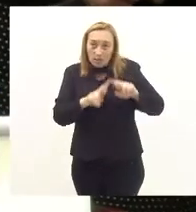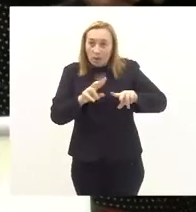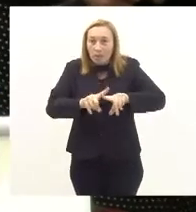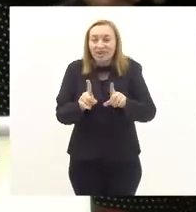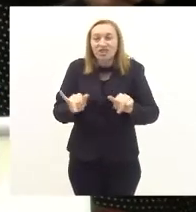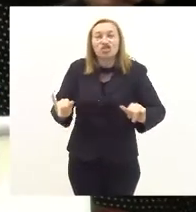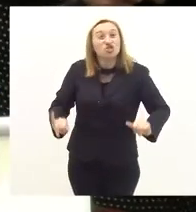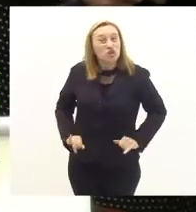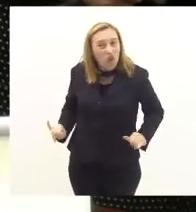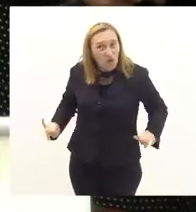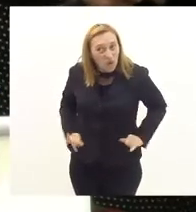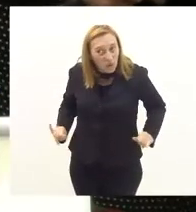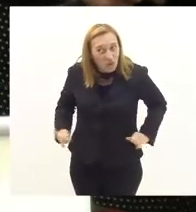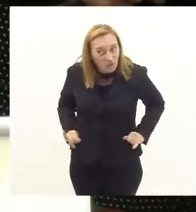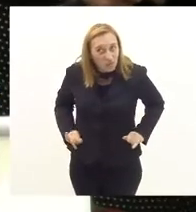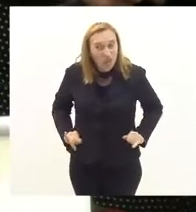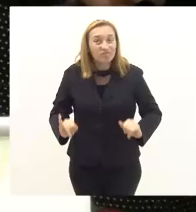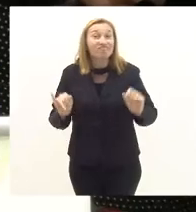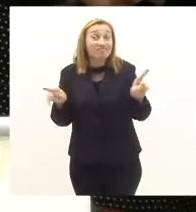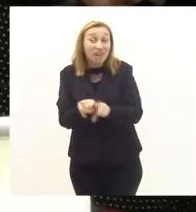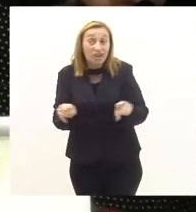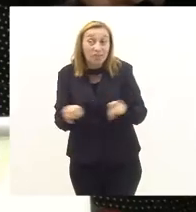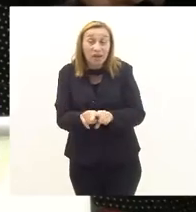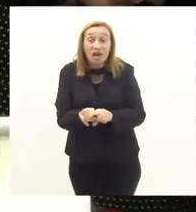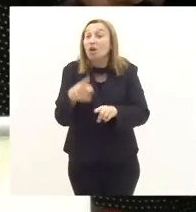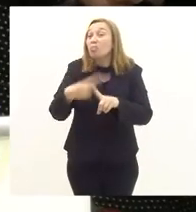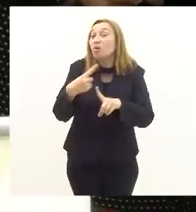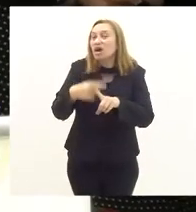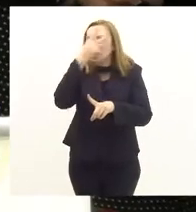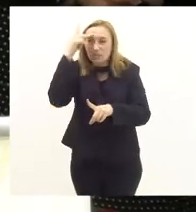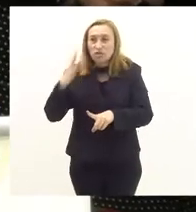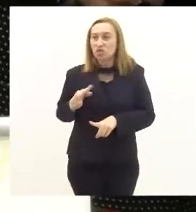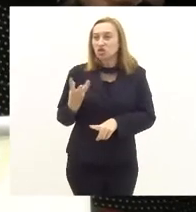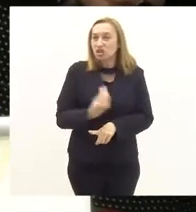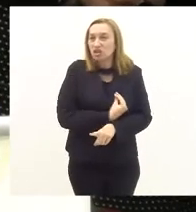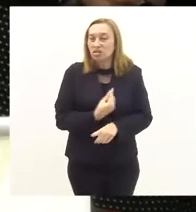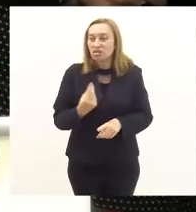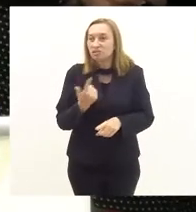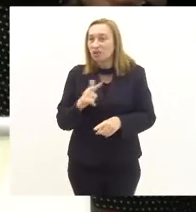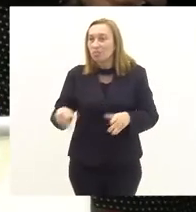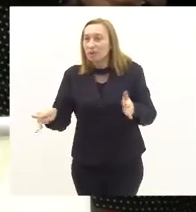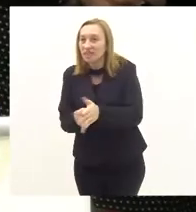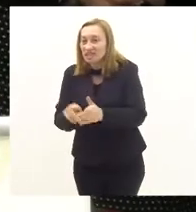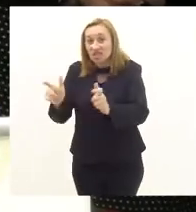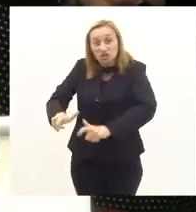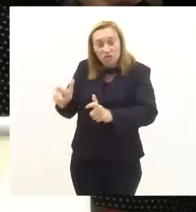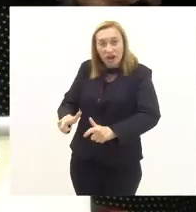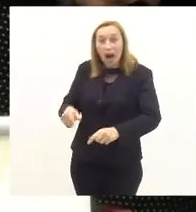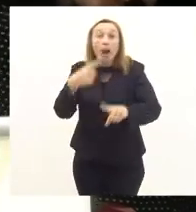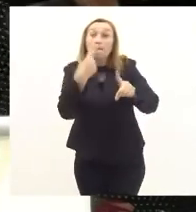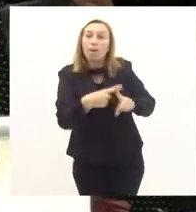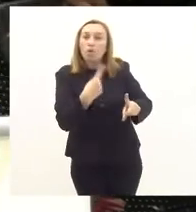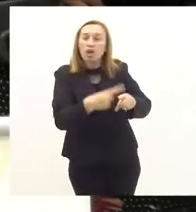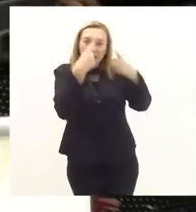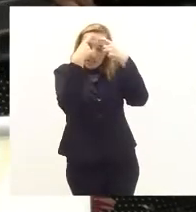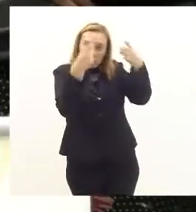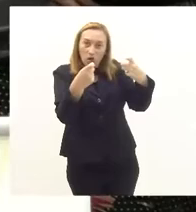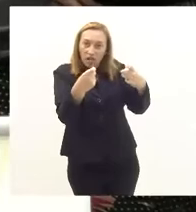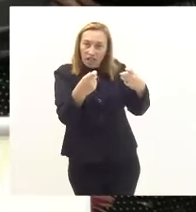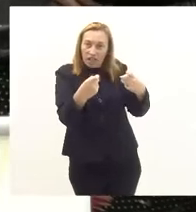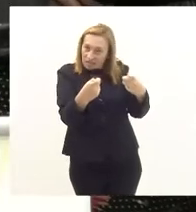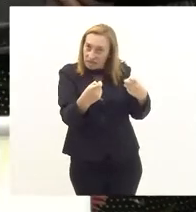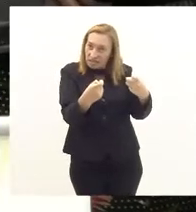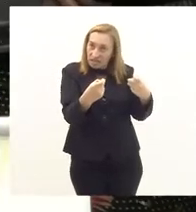sofre transfobia também. Então, por que será que pessoas trans não estão nesses ambientes? Por que será que as violências